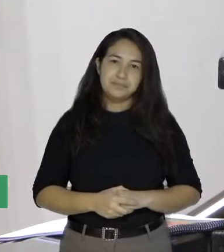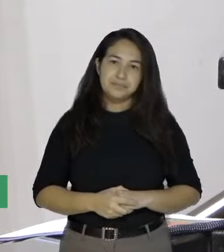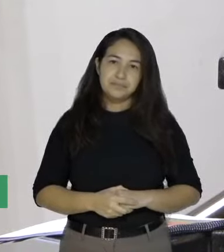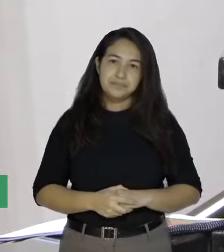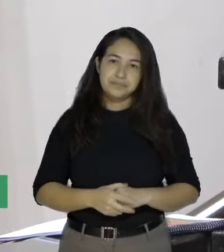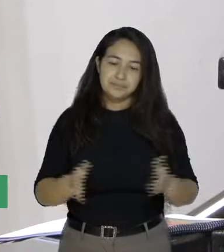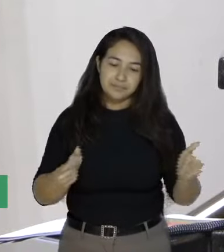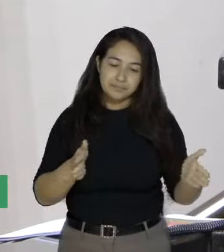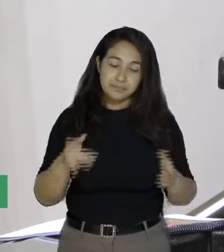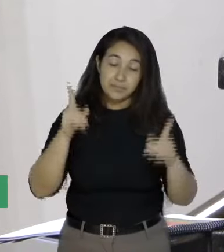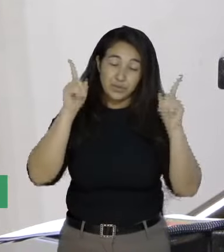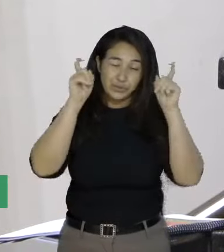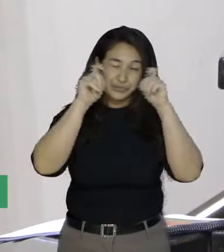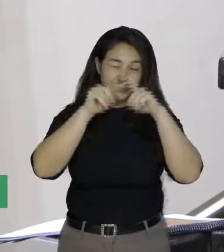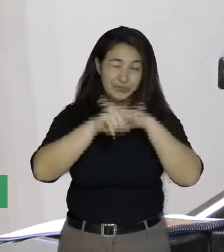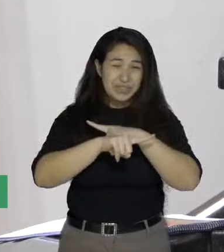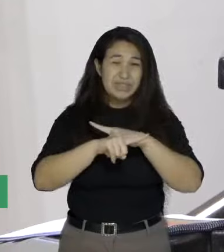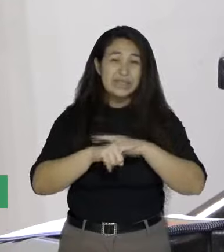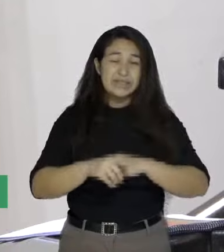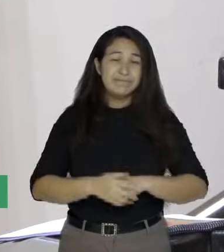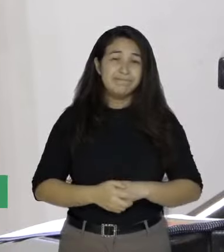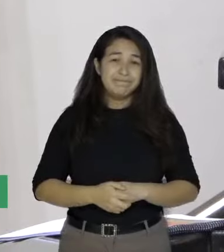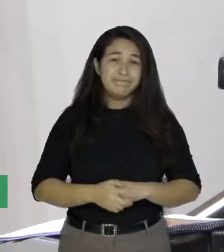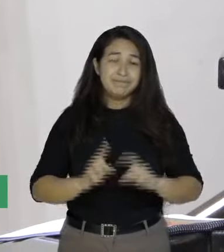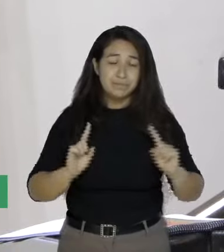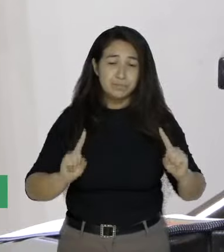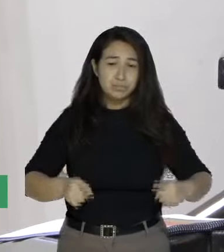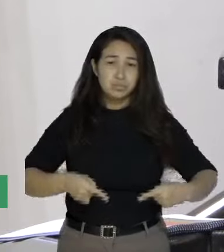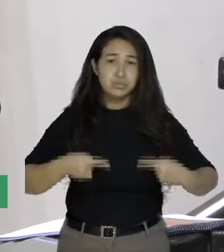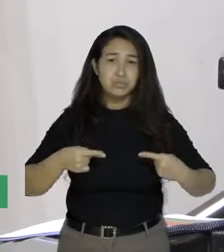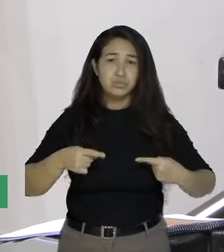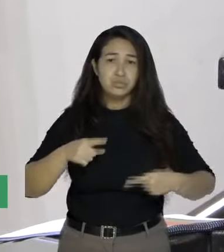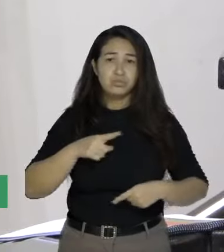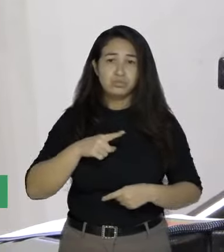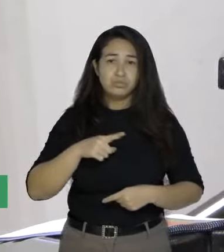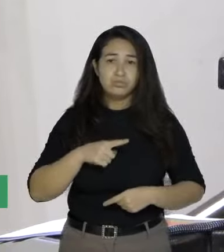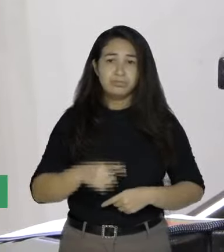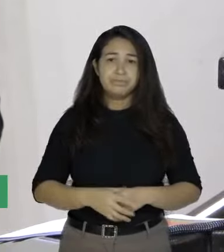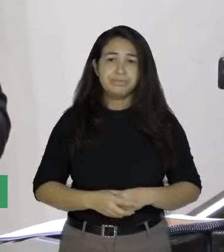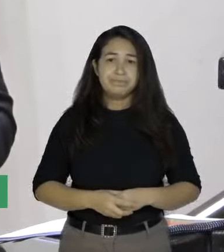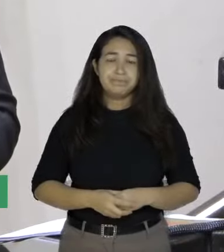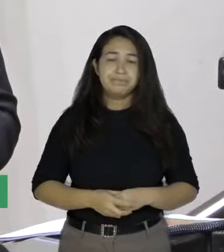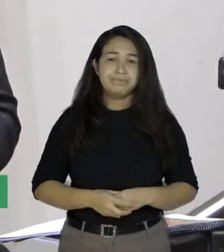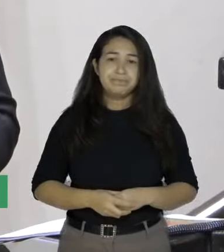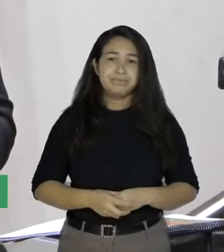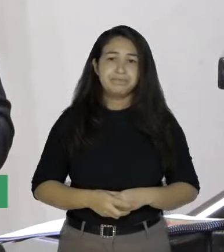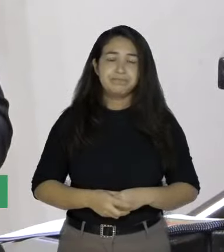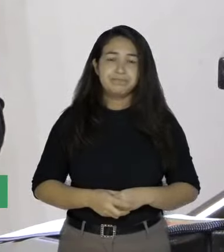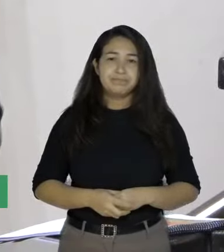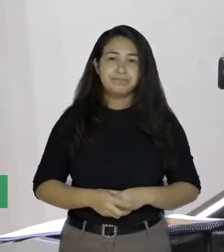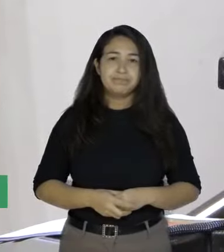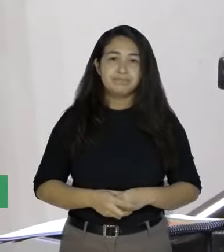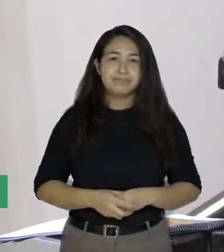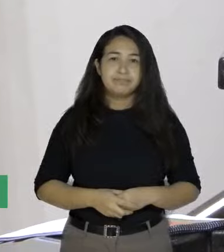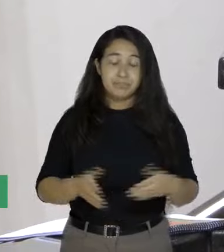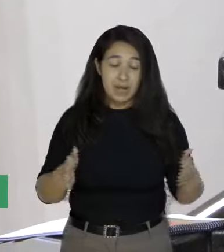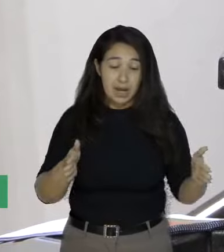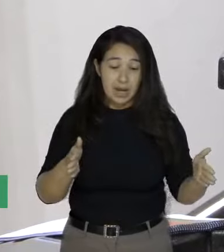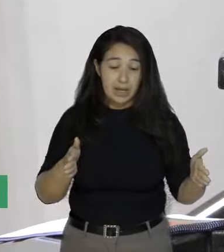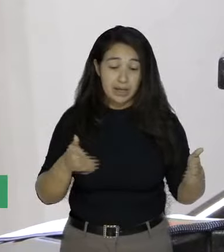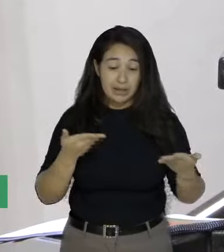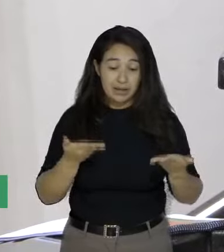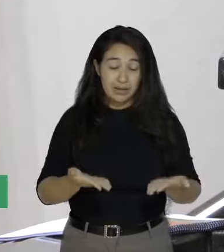extremamente difícil e desafiador deputado Sérgio Motta momento em que nós passamos